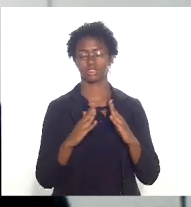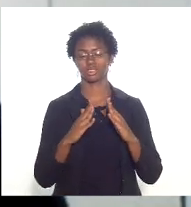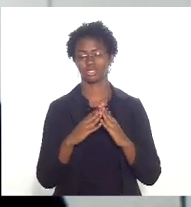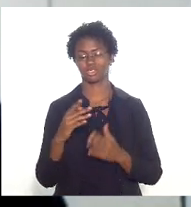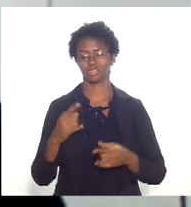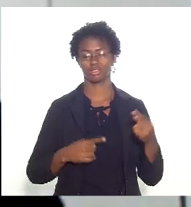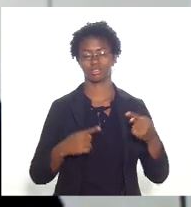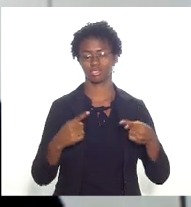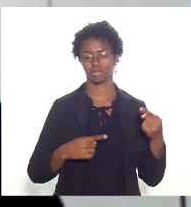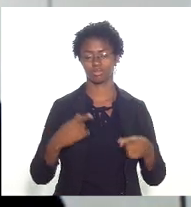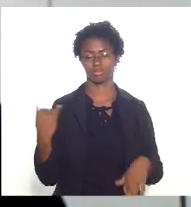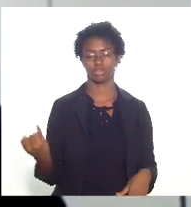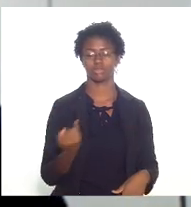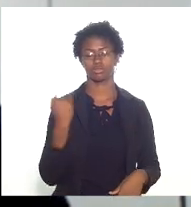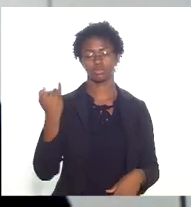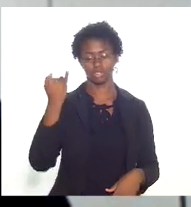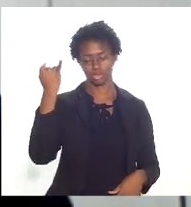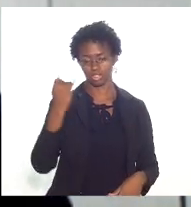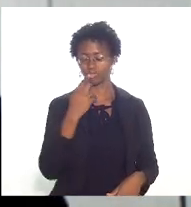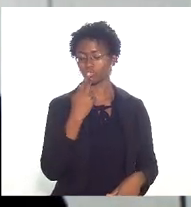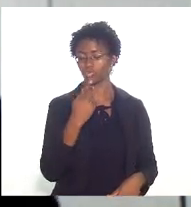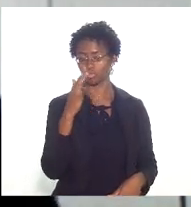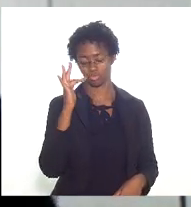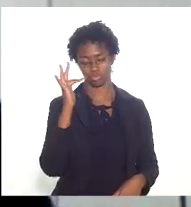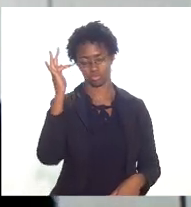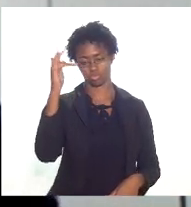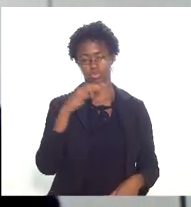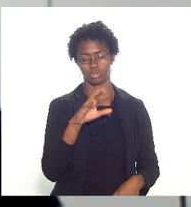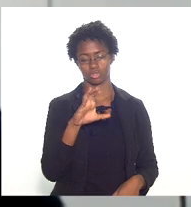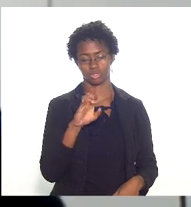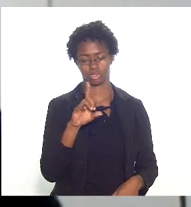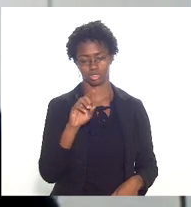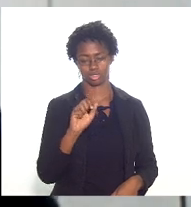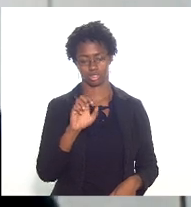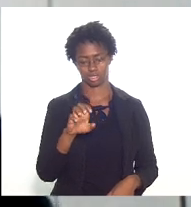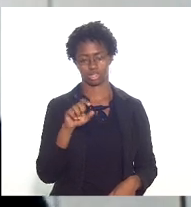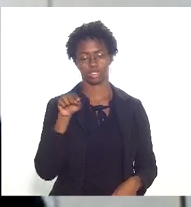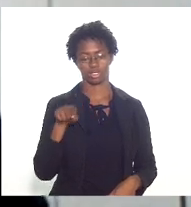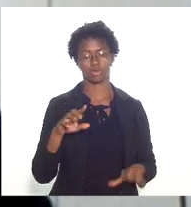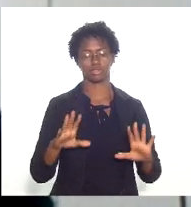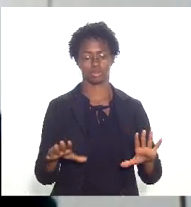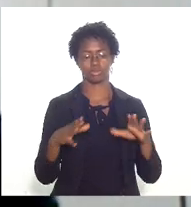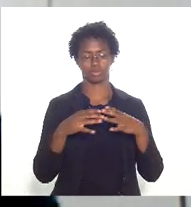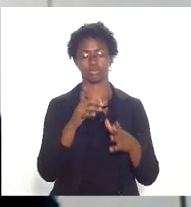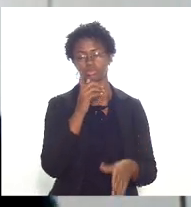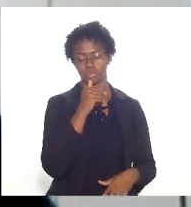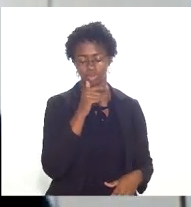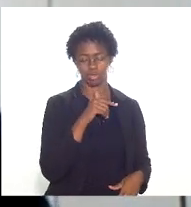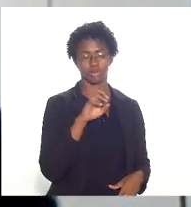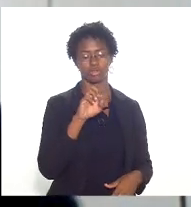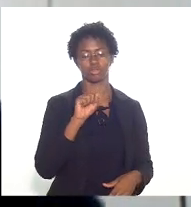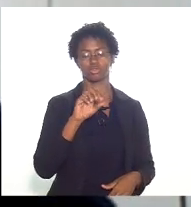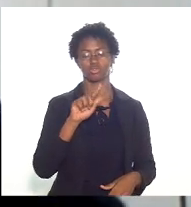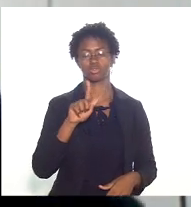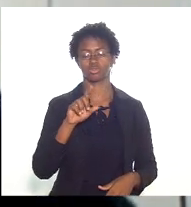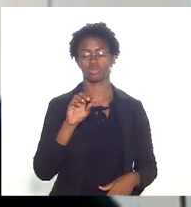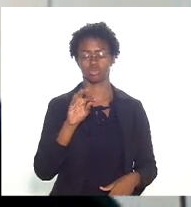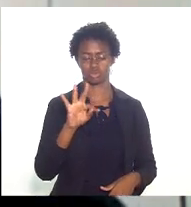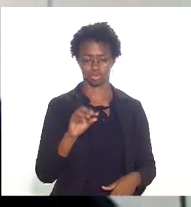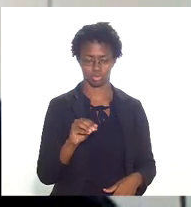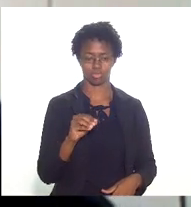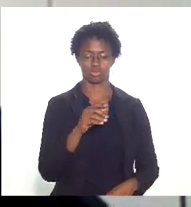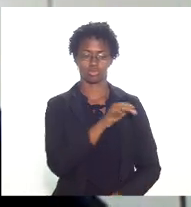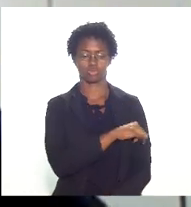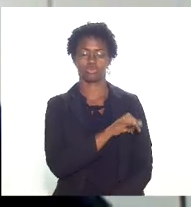fundamental sobre o futuro da Cedae a Cedae é uma companhia é de água e esgoto do Estado do Rio de Janeiro